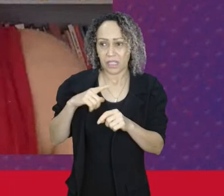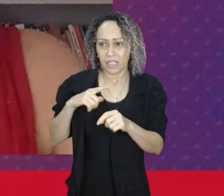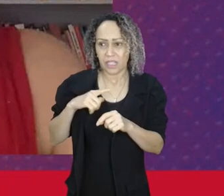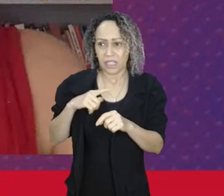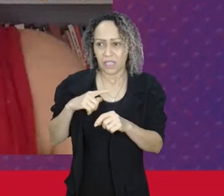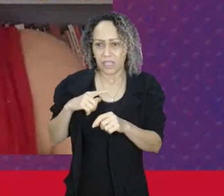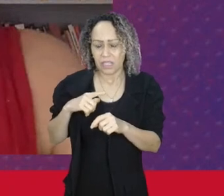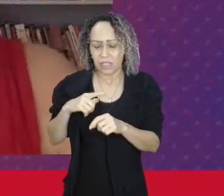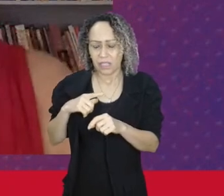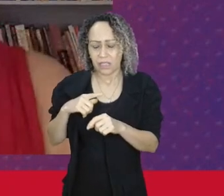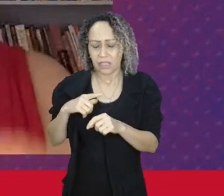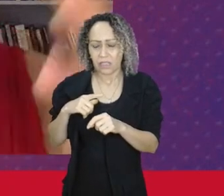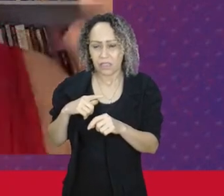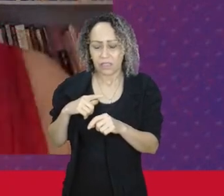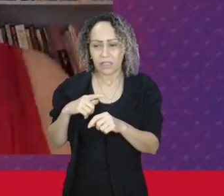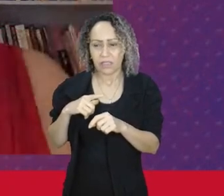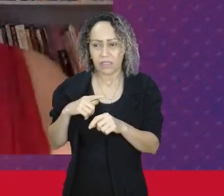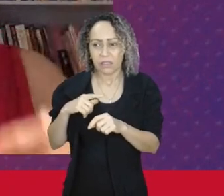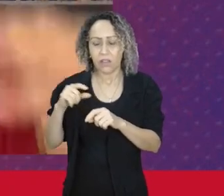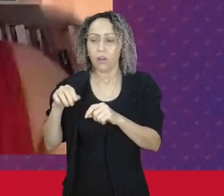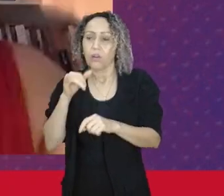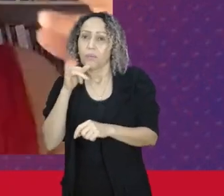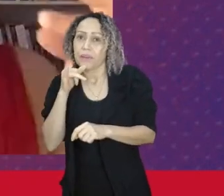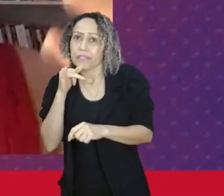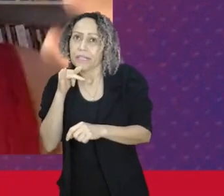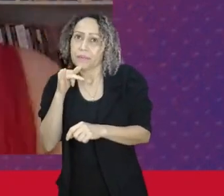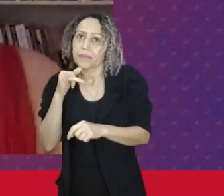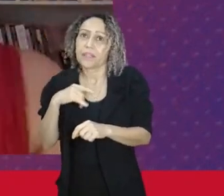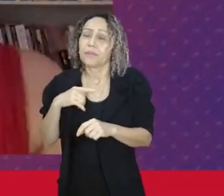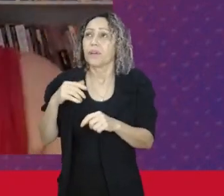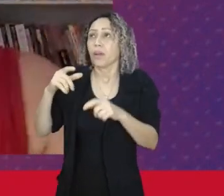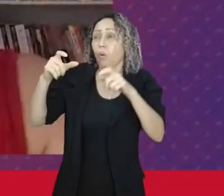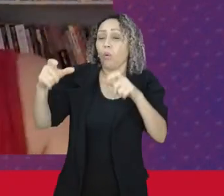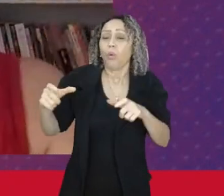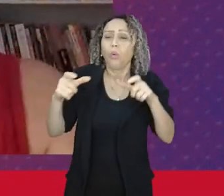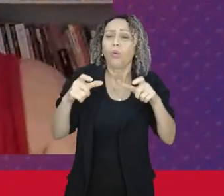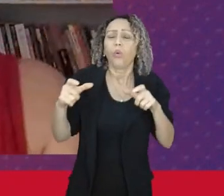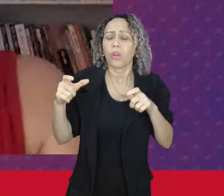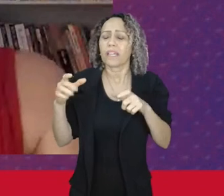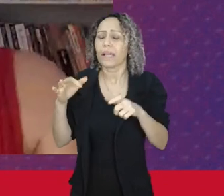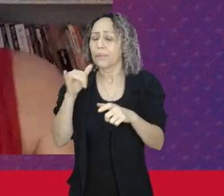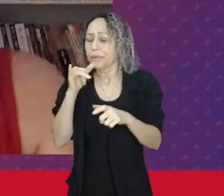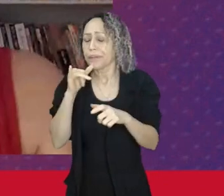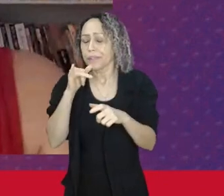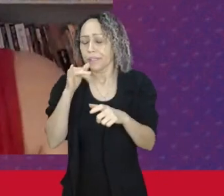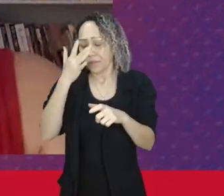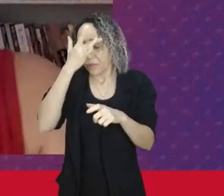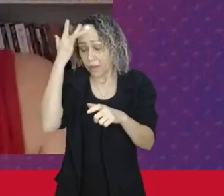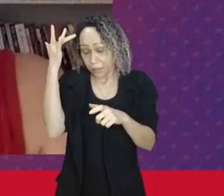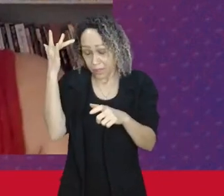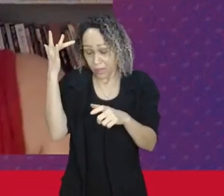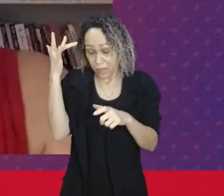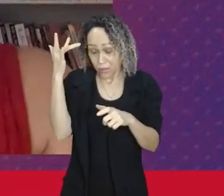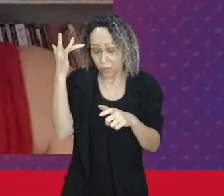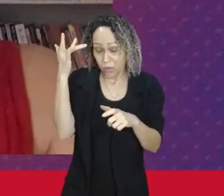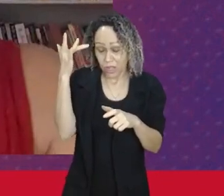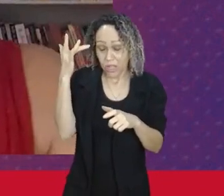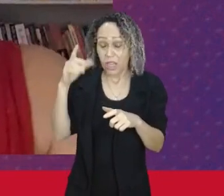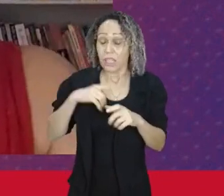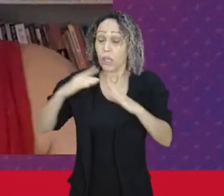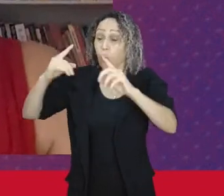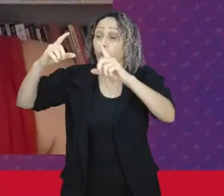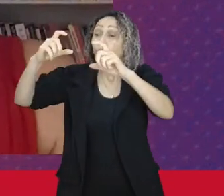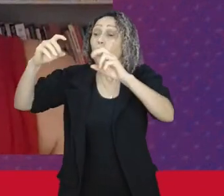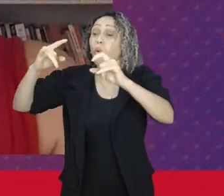como universal, né, pelo tamanho, pela altura, e essa pessoa entendida como universal é